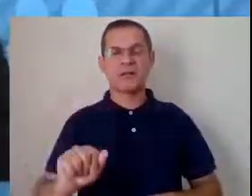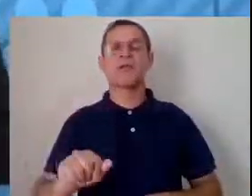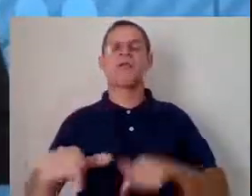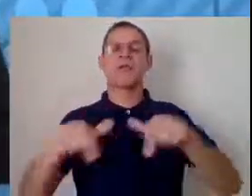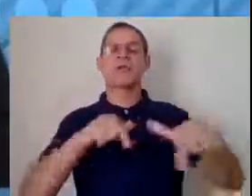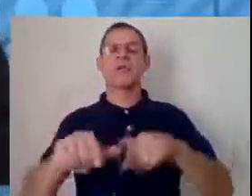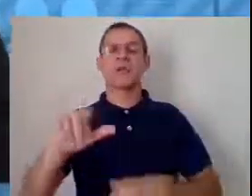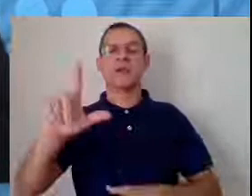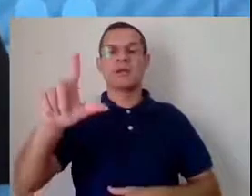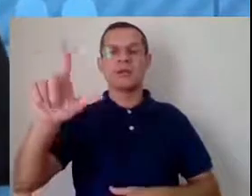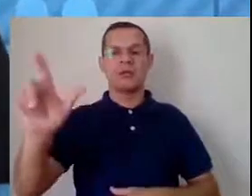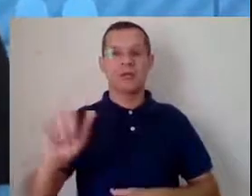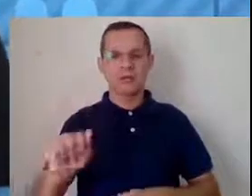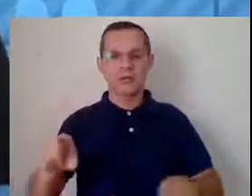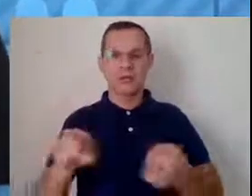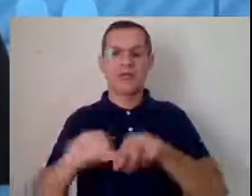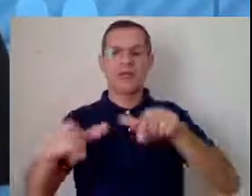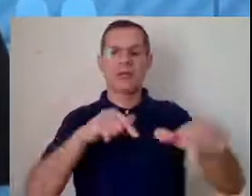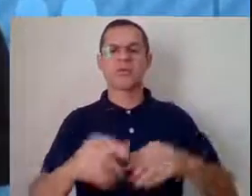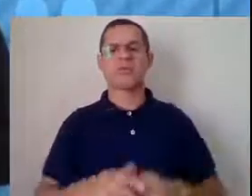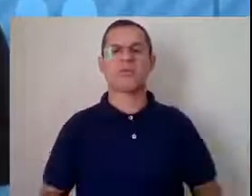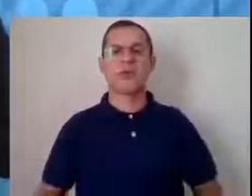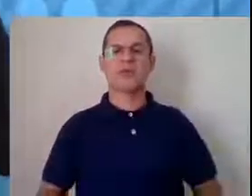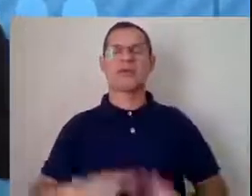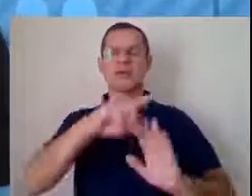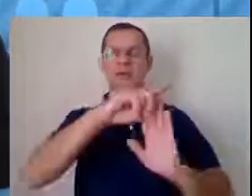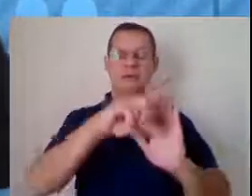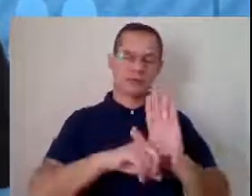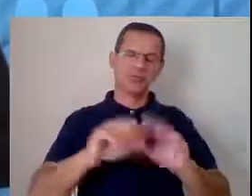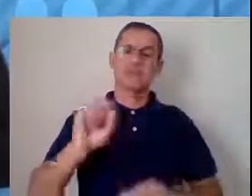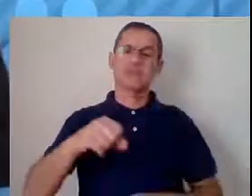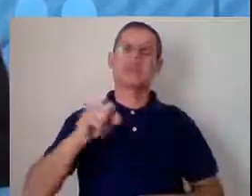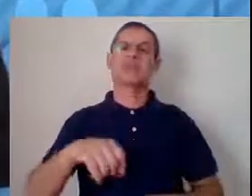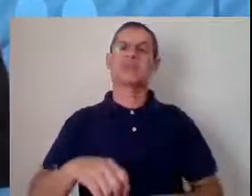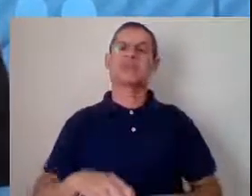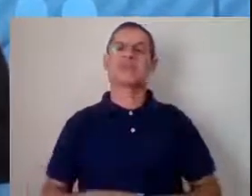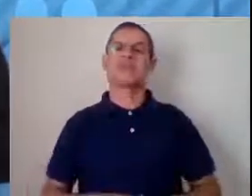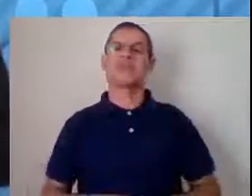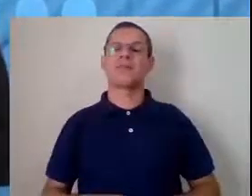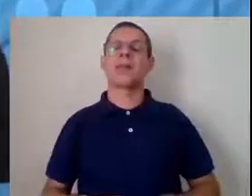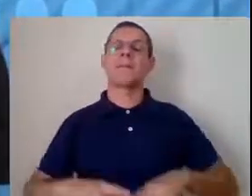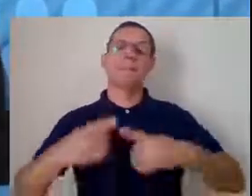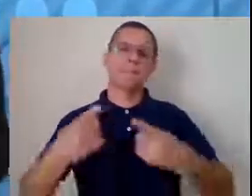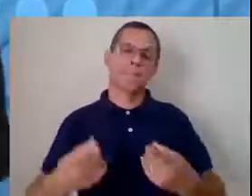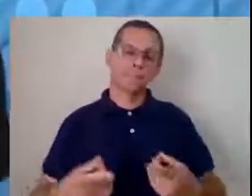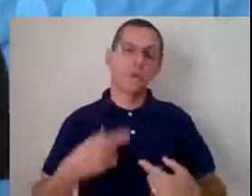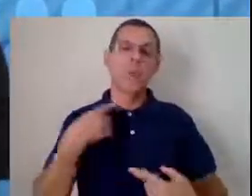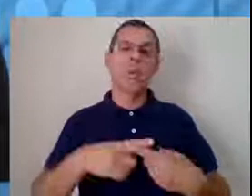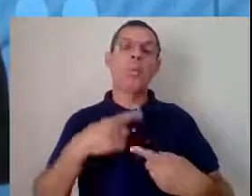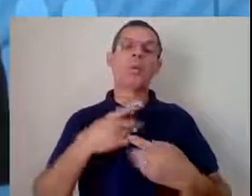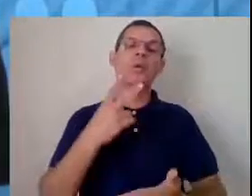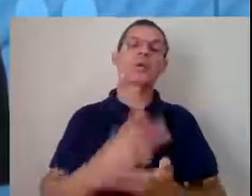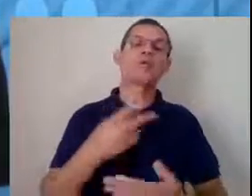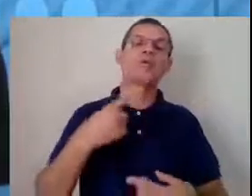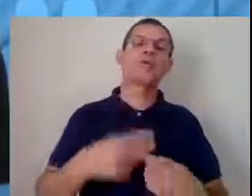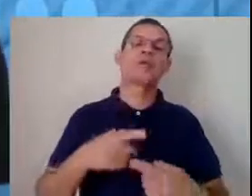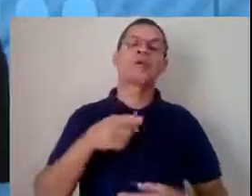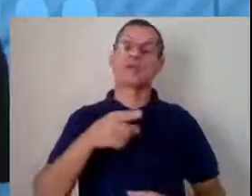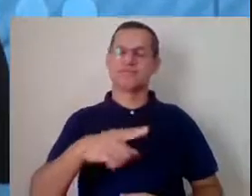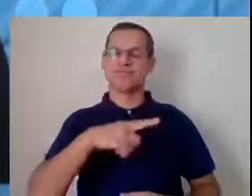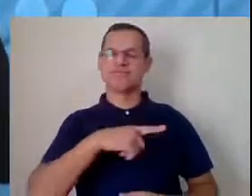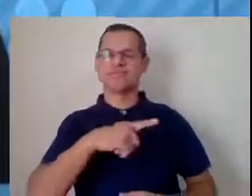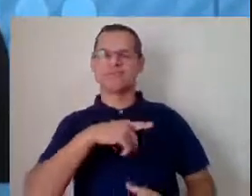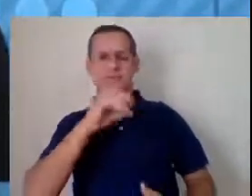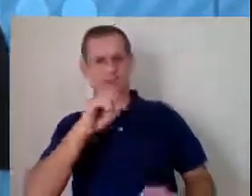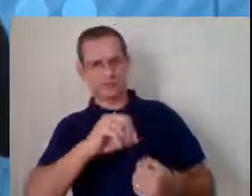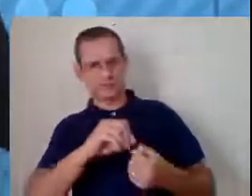nos algoritmos. Vocês vão trabalhar isso nos programas? Sem dúvida nenhuma, tá? Por quê? Porque quando você tiver